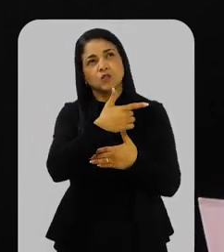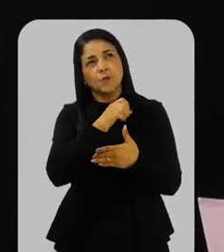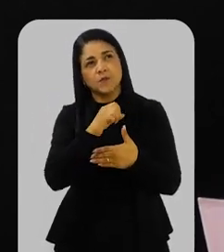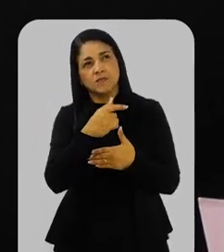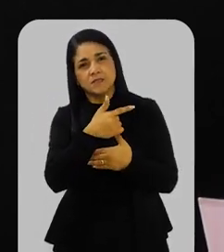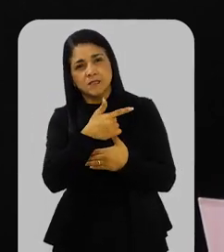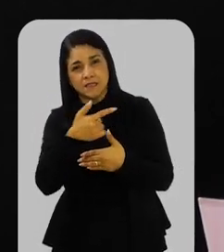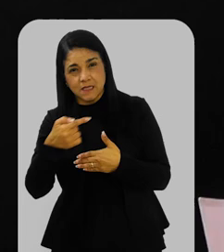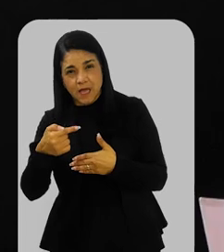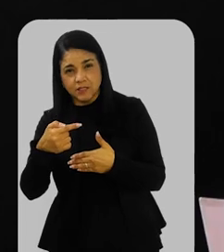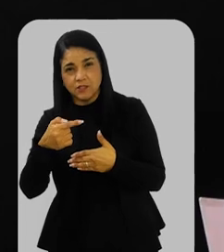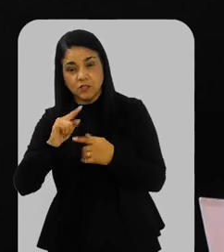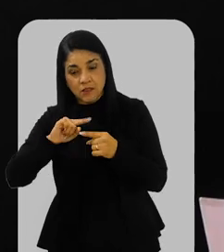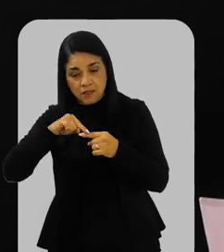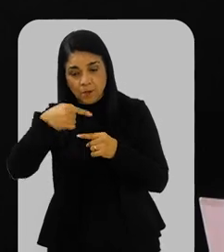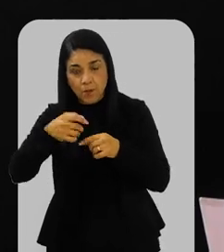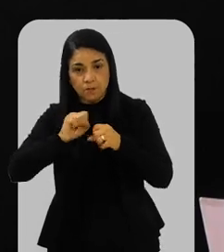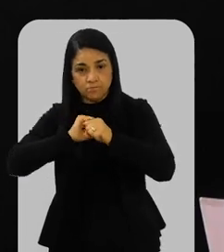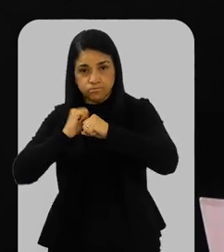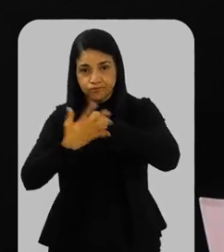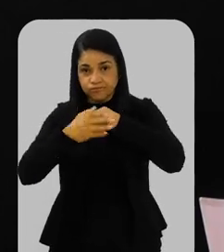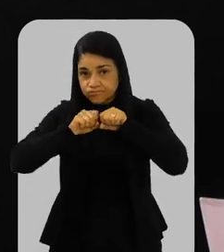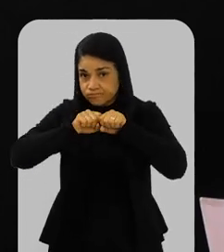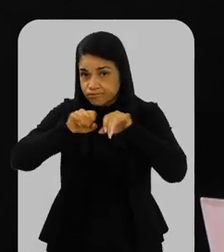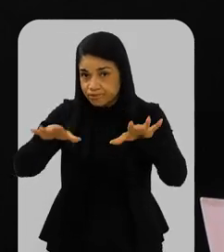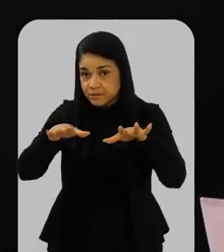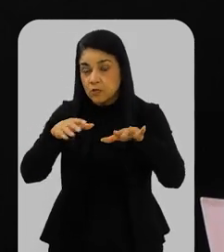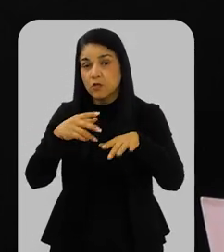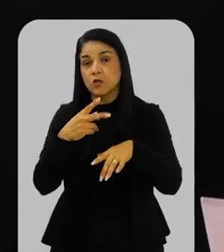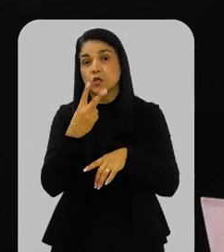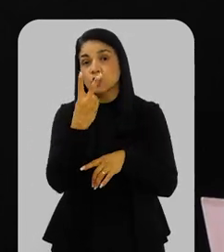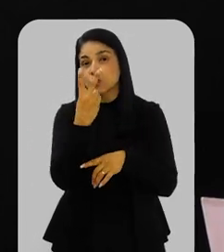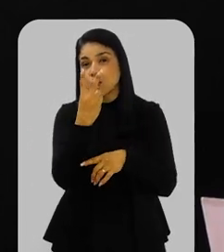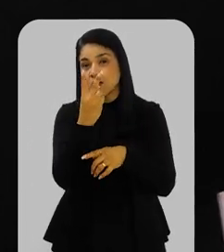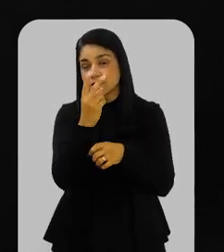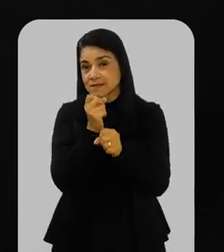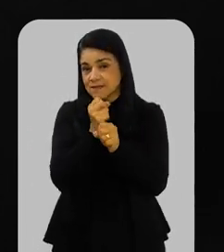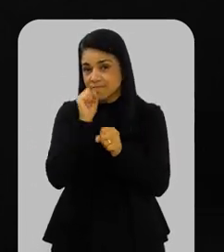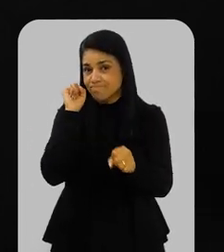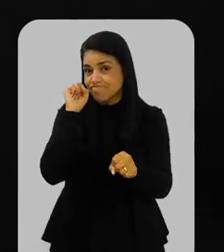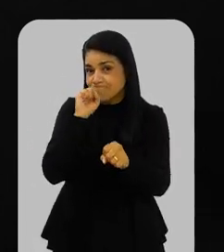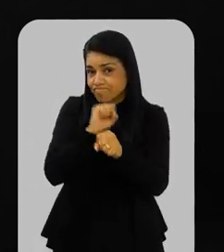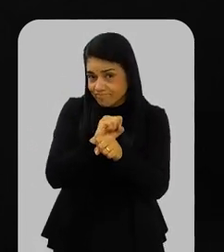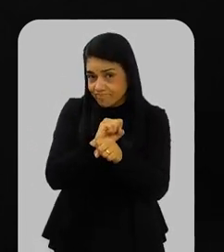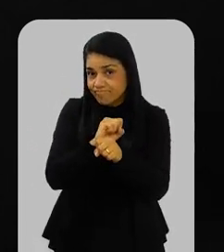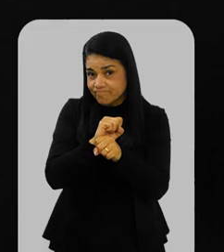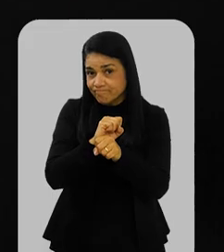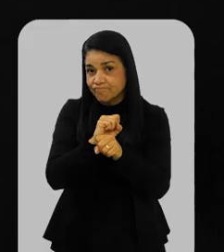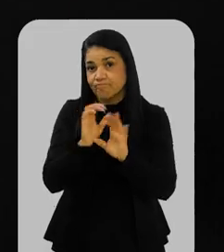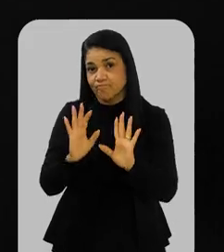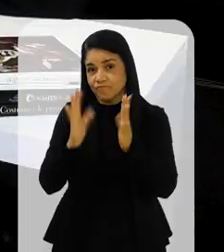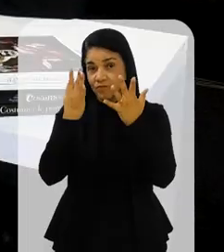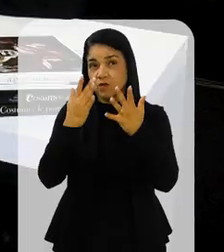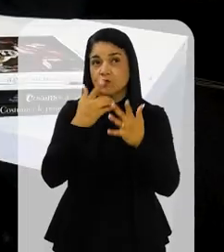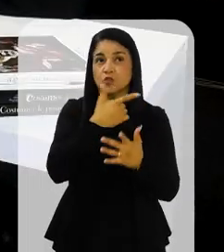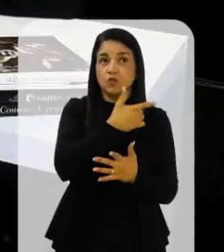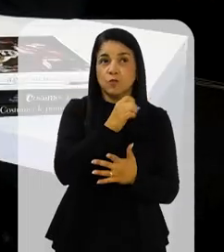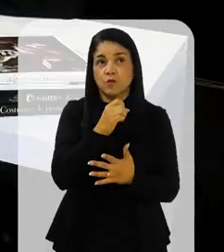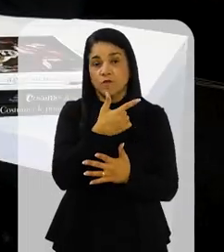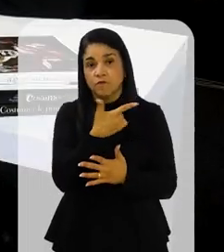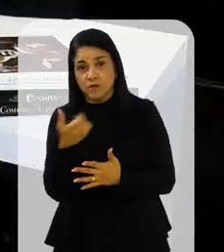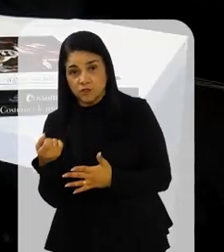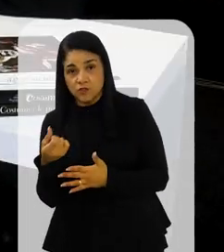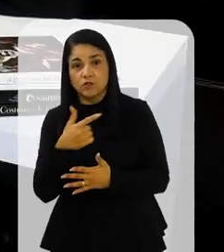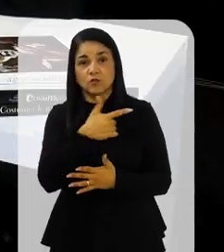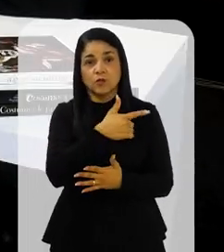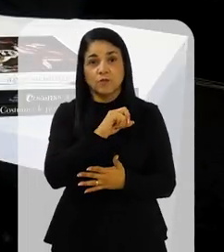para cá, que depois da pandemia, principalmente também nos 2 anos que houve a paralisação, né, porque não acontece o festival em 20 e 21 por